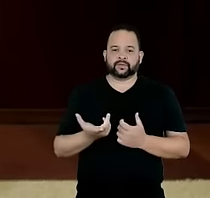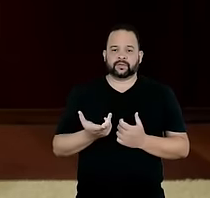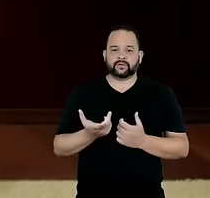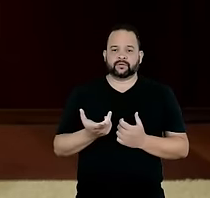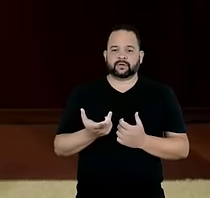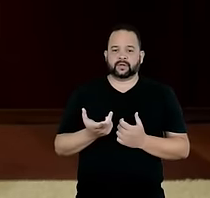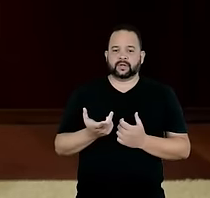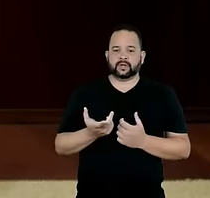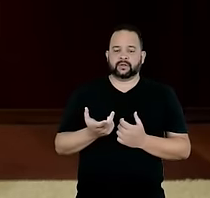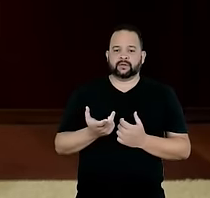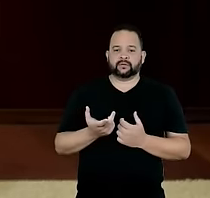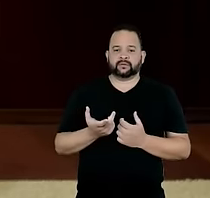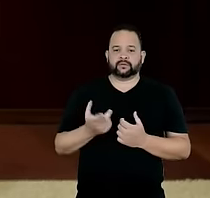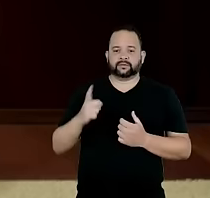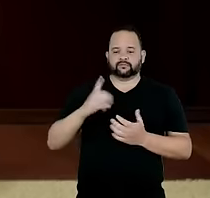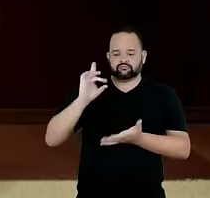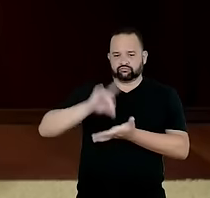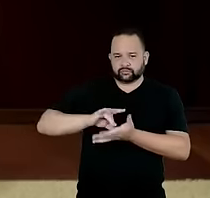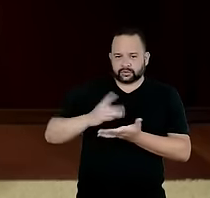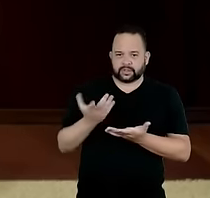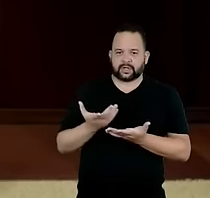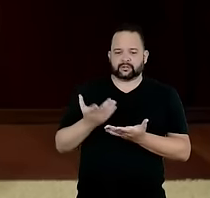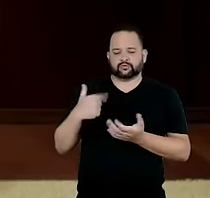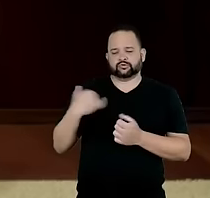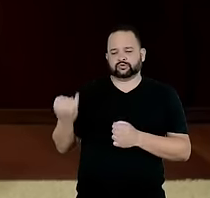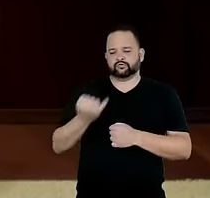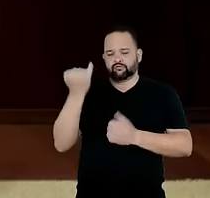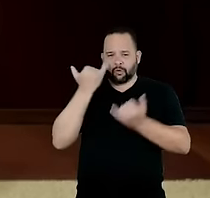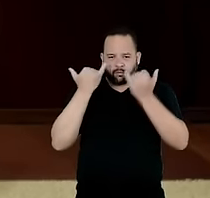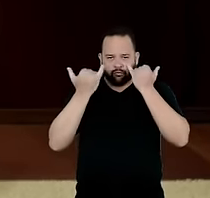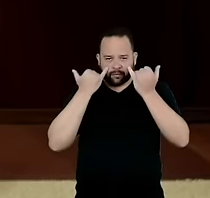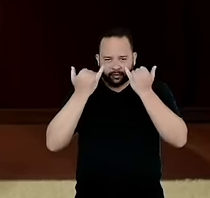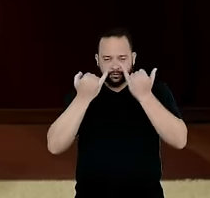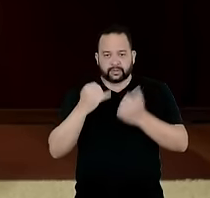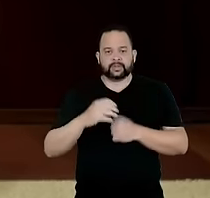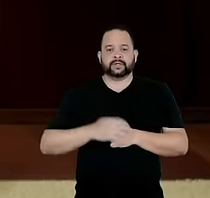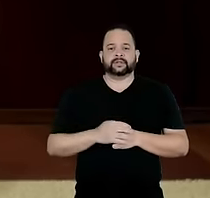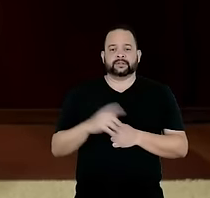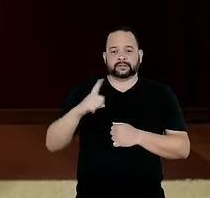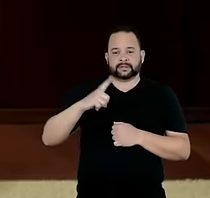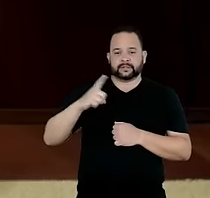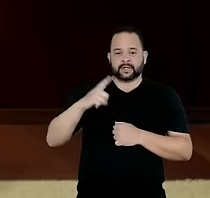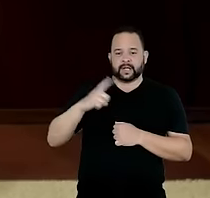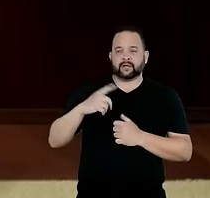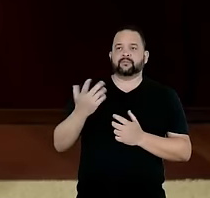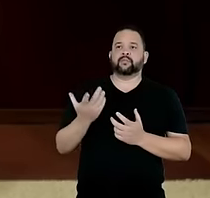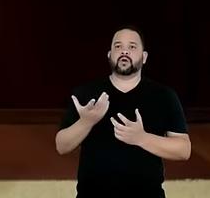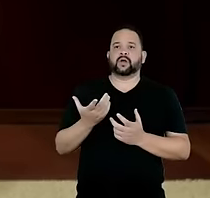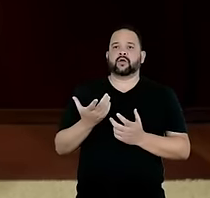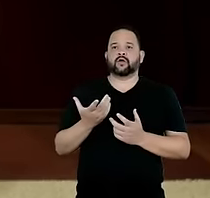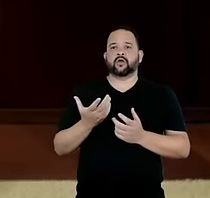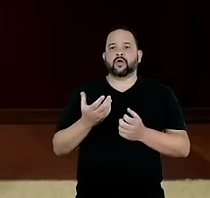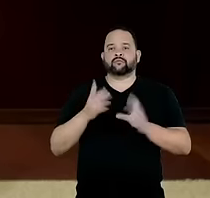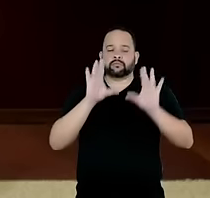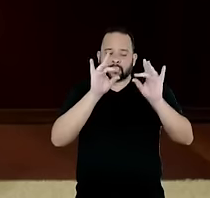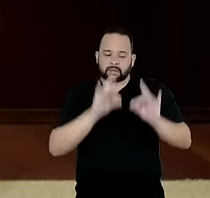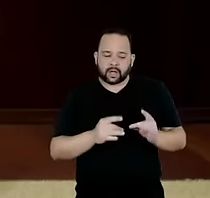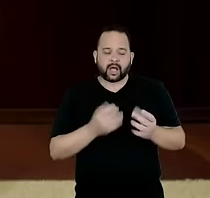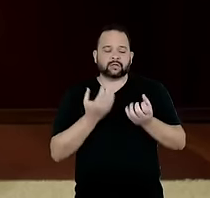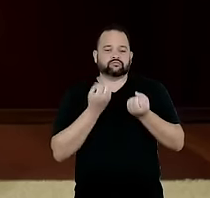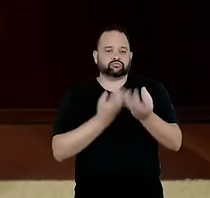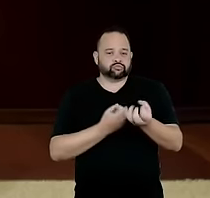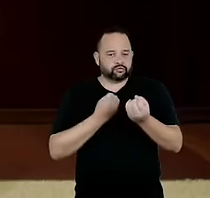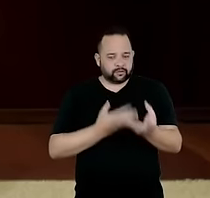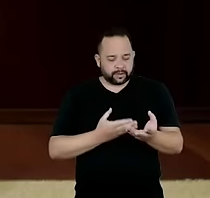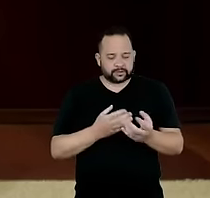informações porque de verdade é muito rico mesmo tem um diferencial aqui no que a gente tá tá trazendo para vocês porque a gente entende que